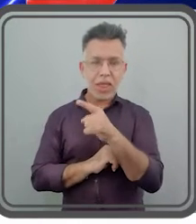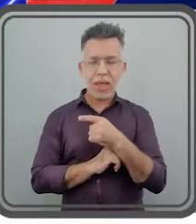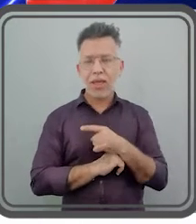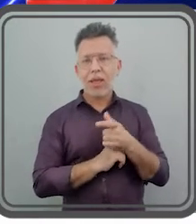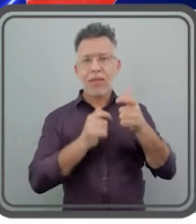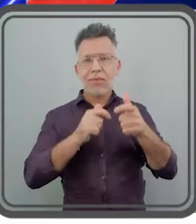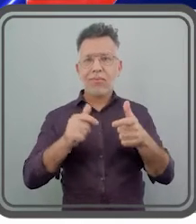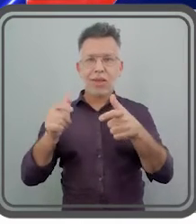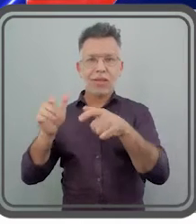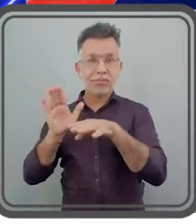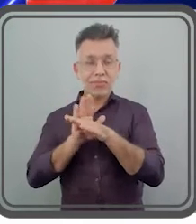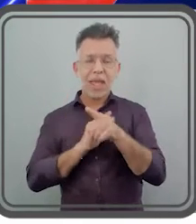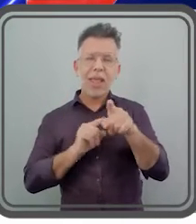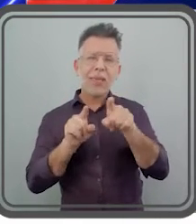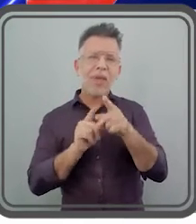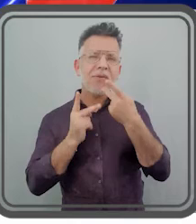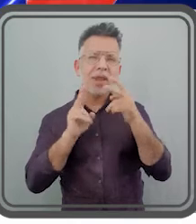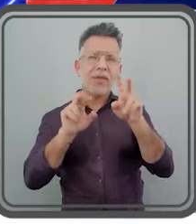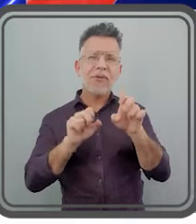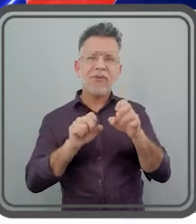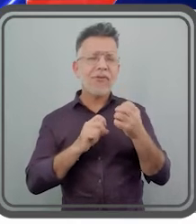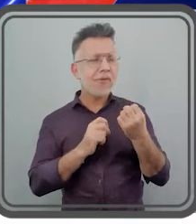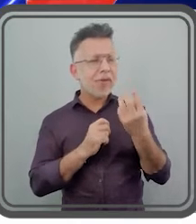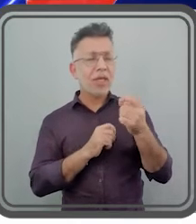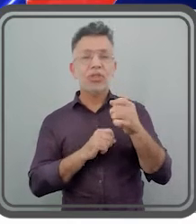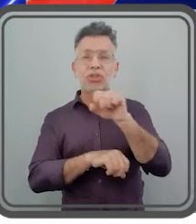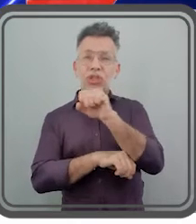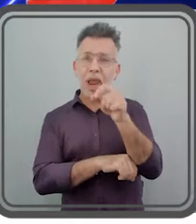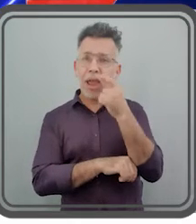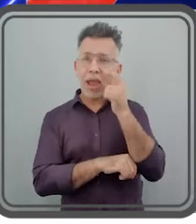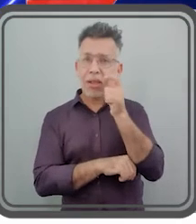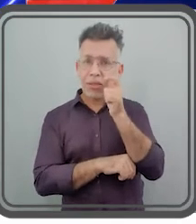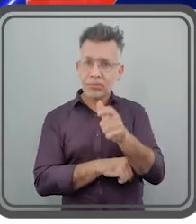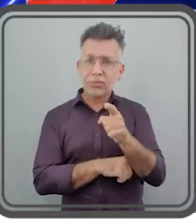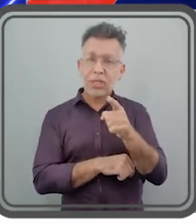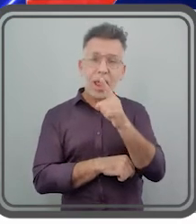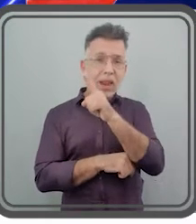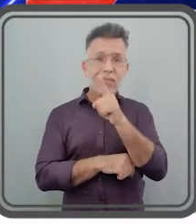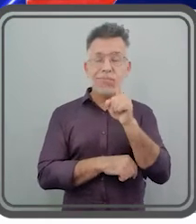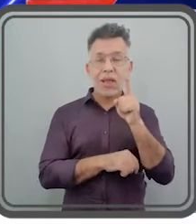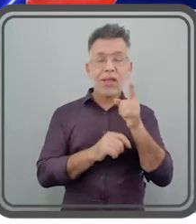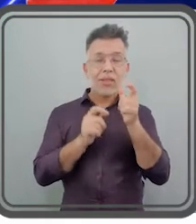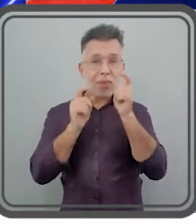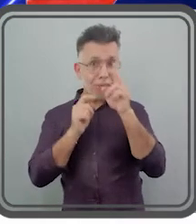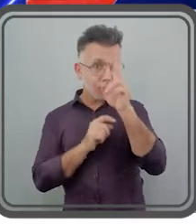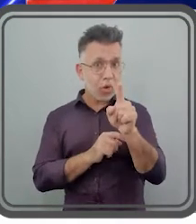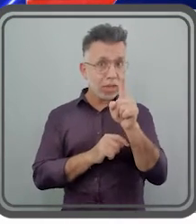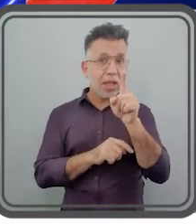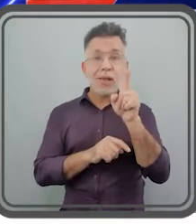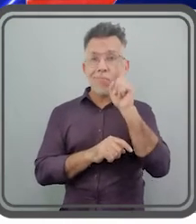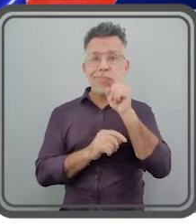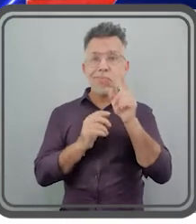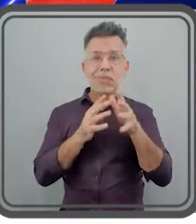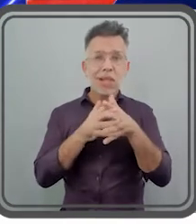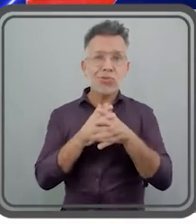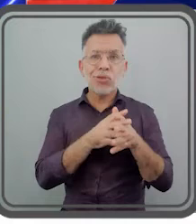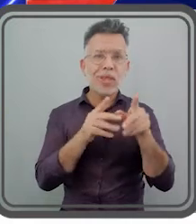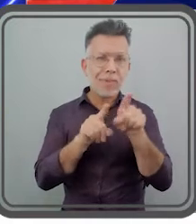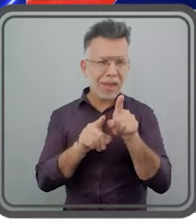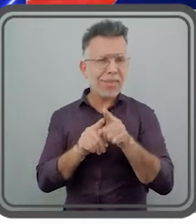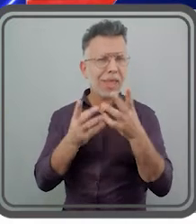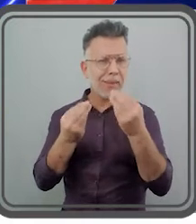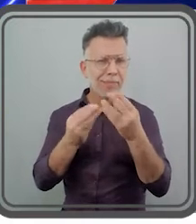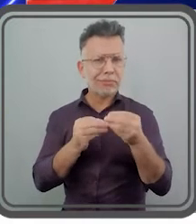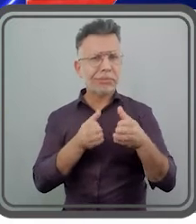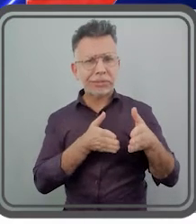esses esses pinos e até falando de viagem de carro essa é uma tendência que ensinou muito forte todos Estados Unidos mesmo também já acho que o meu Estados